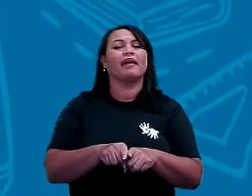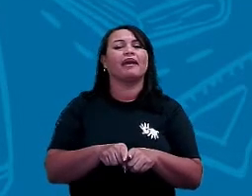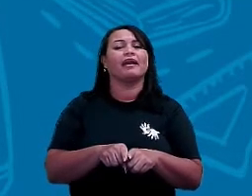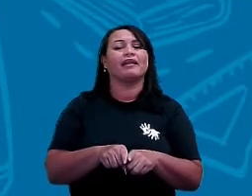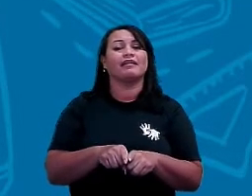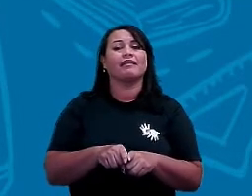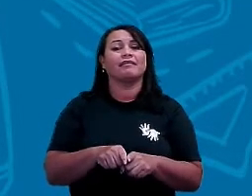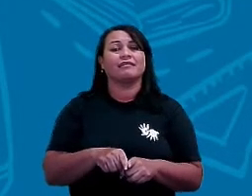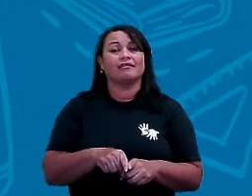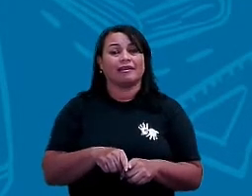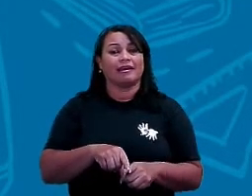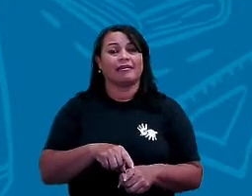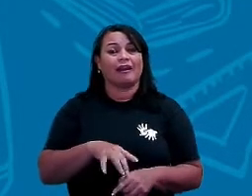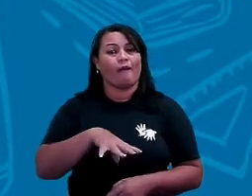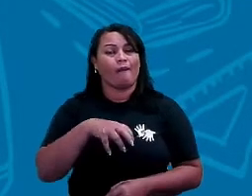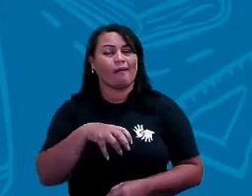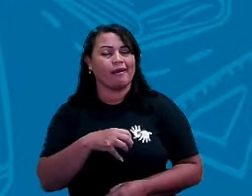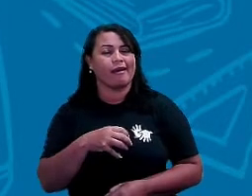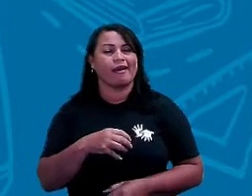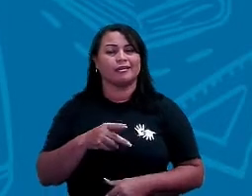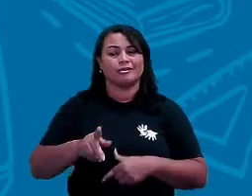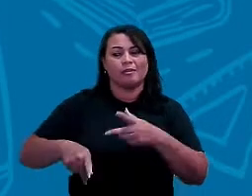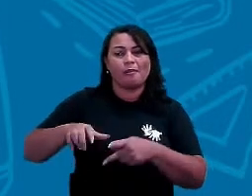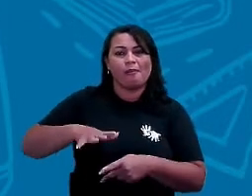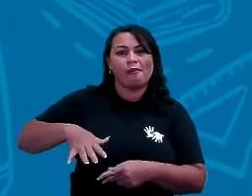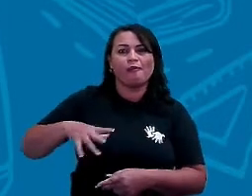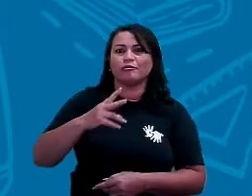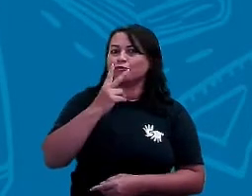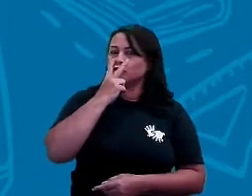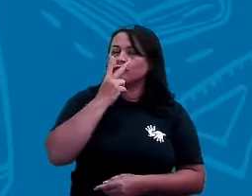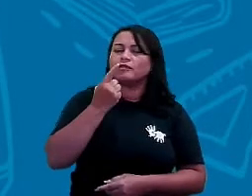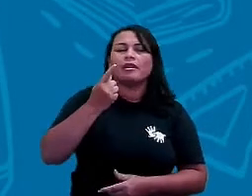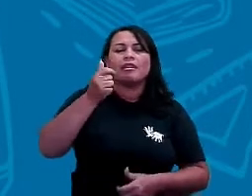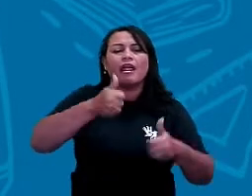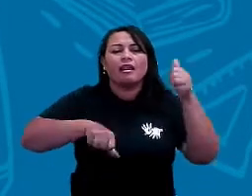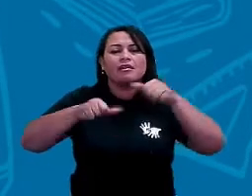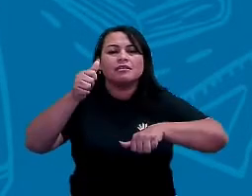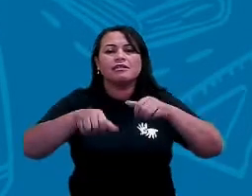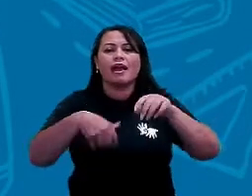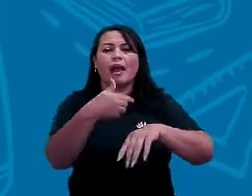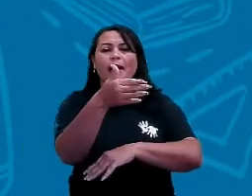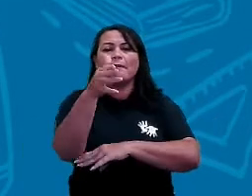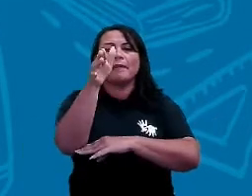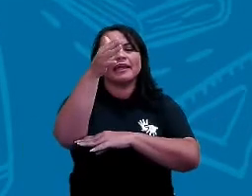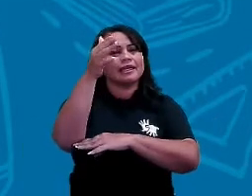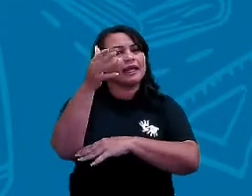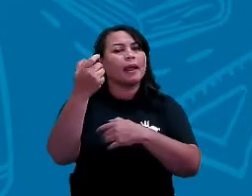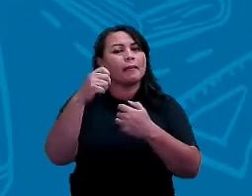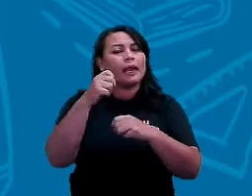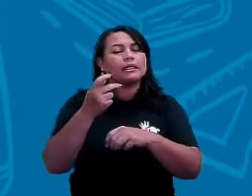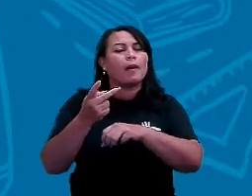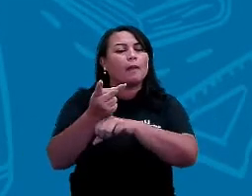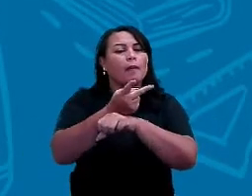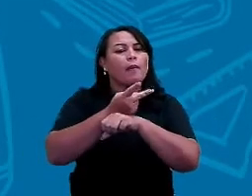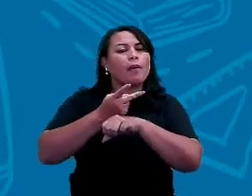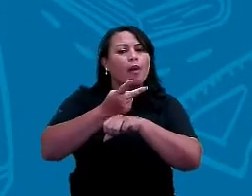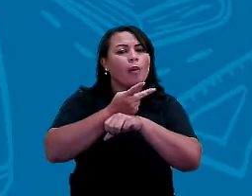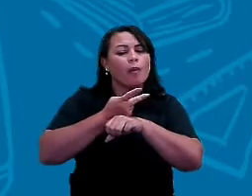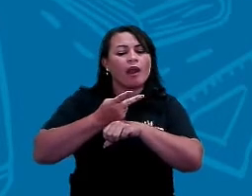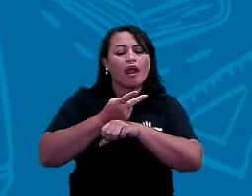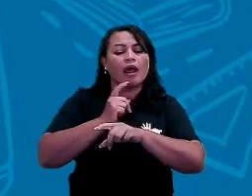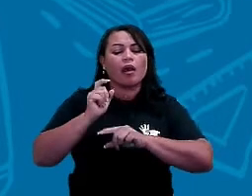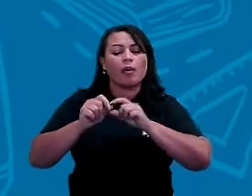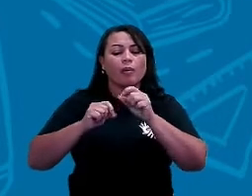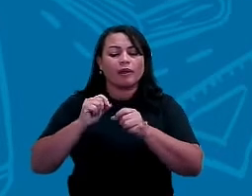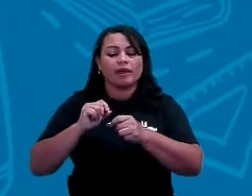vitoriense. Então, gente, quando você analisar a bandeira, quando você analisar o hino, você precisa procurar aí